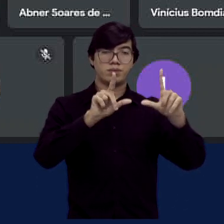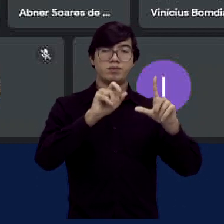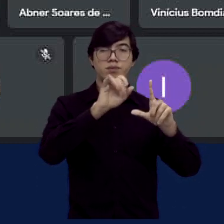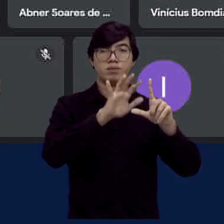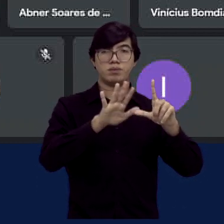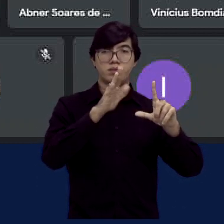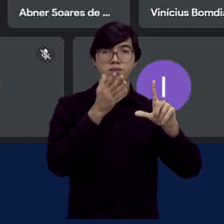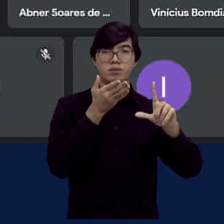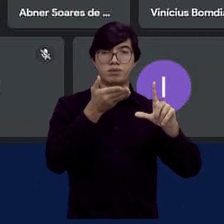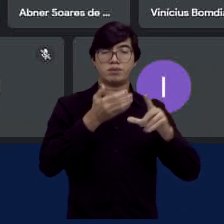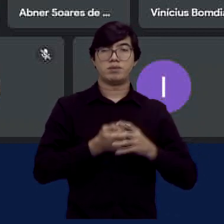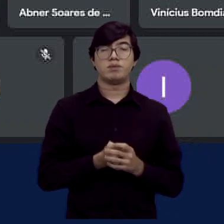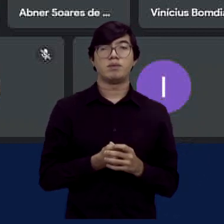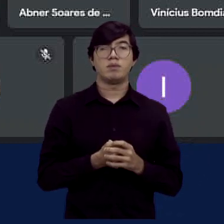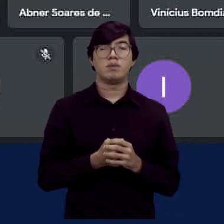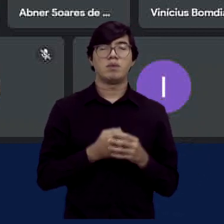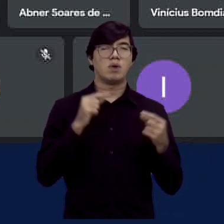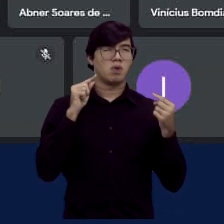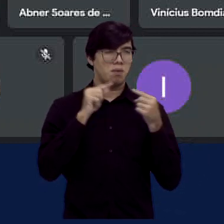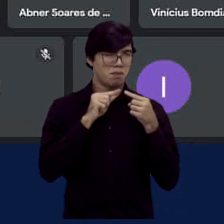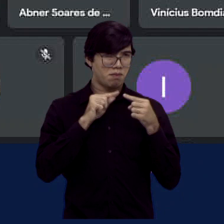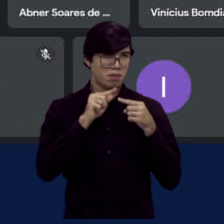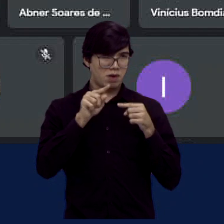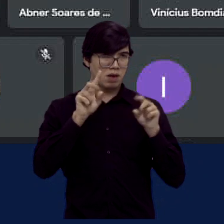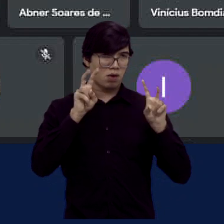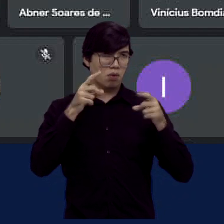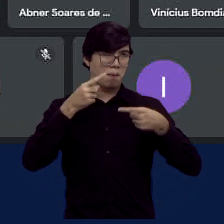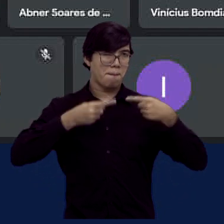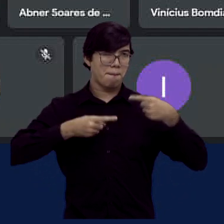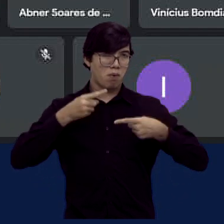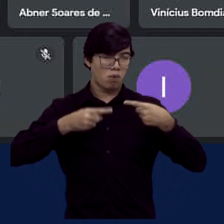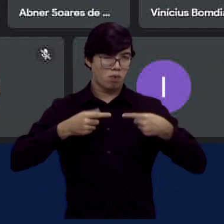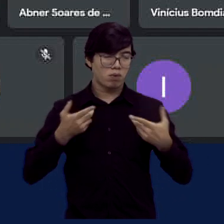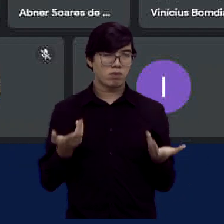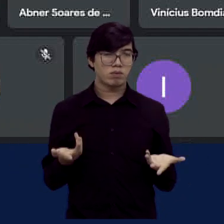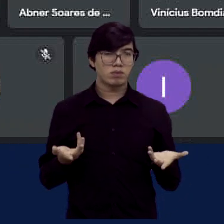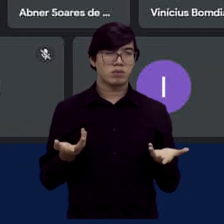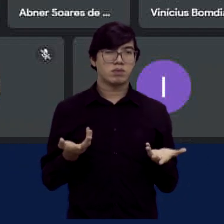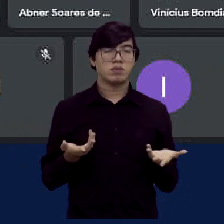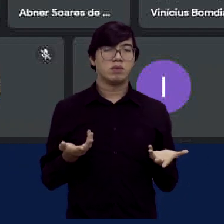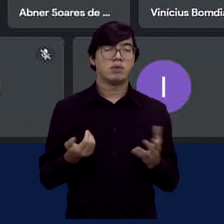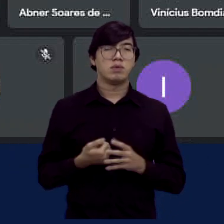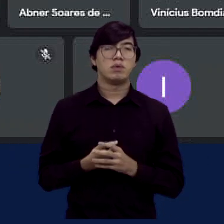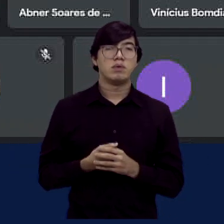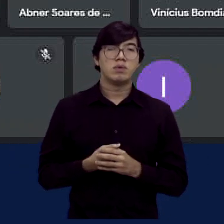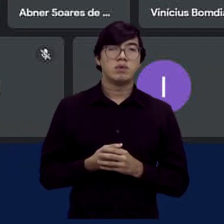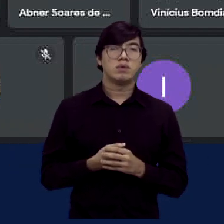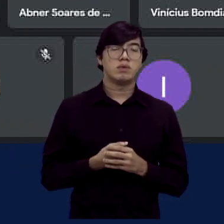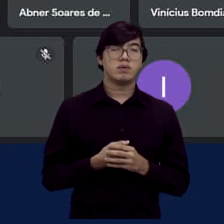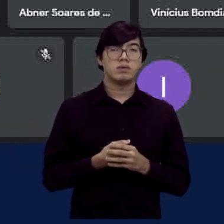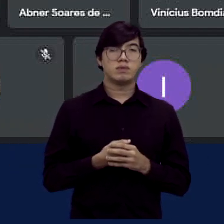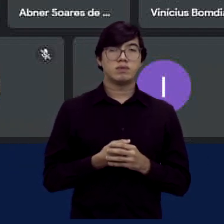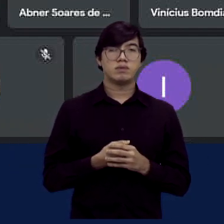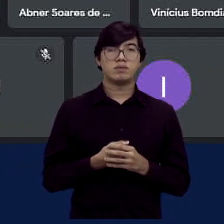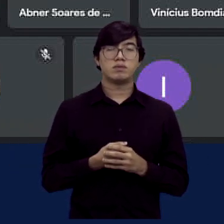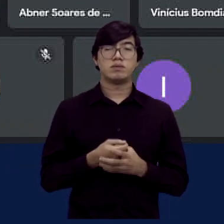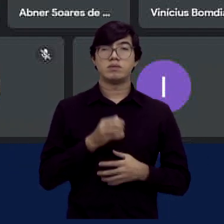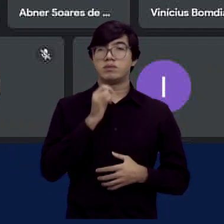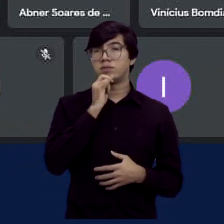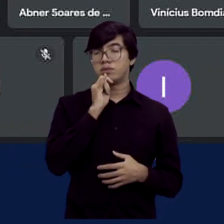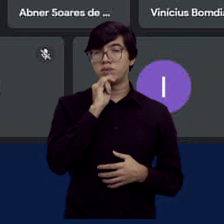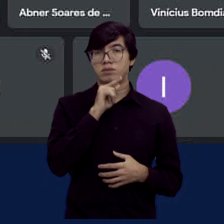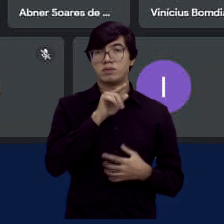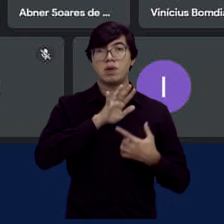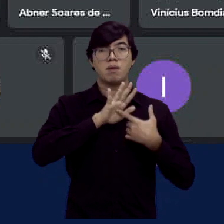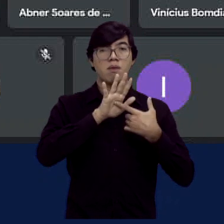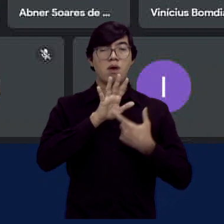de cunho político. E ele tenta trazer uma percepção do amor entre as